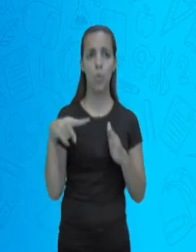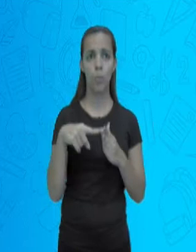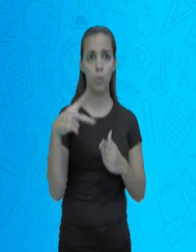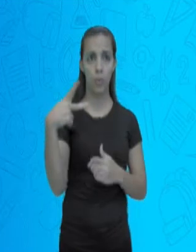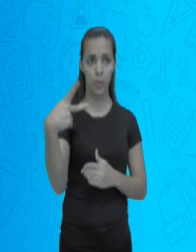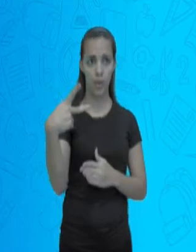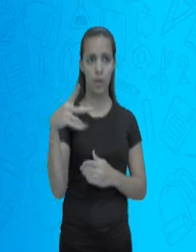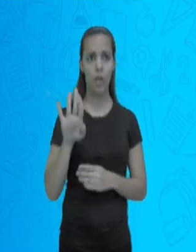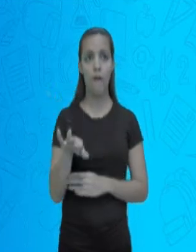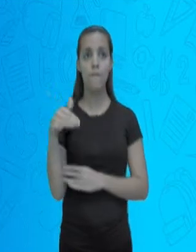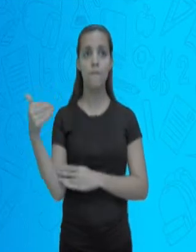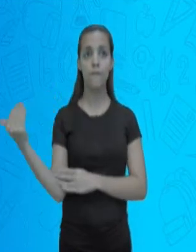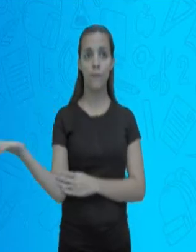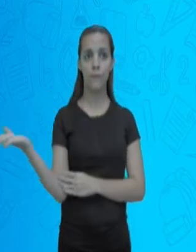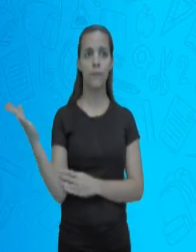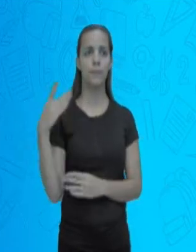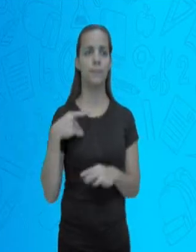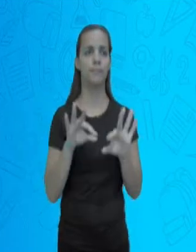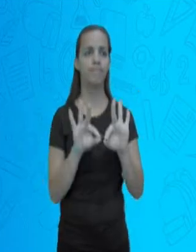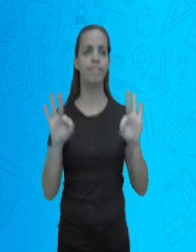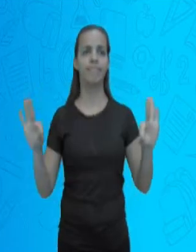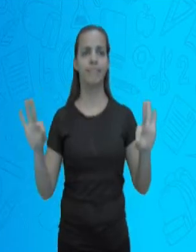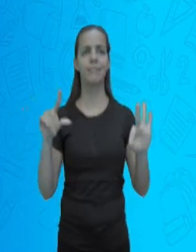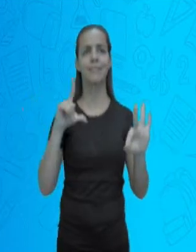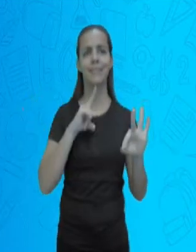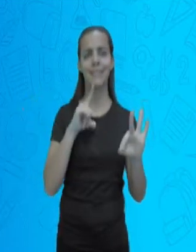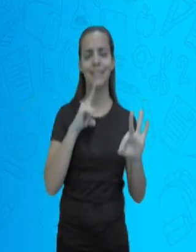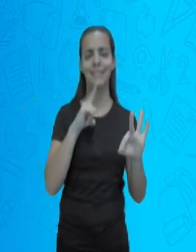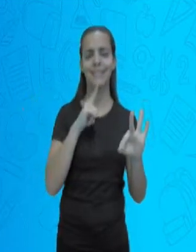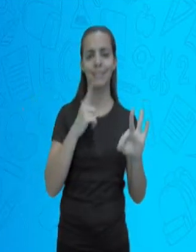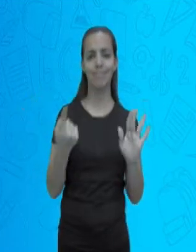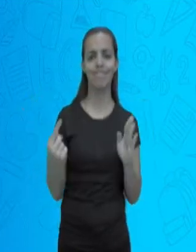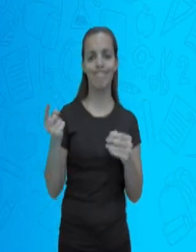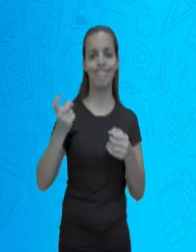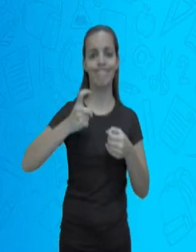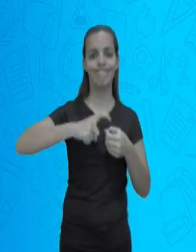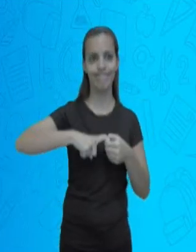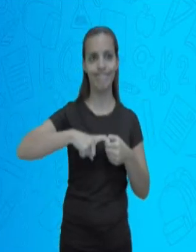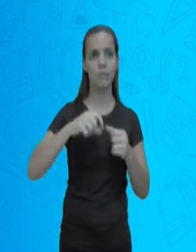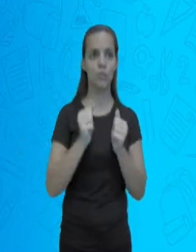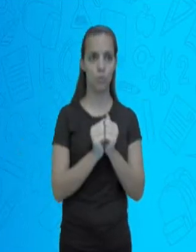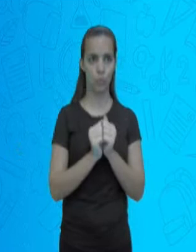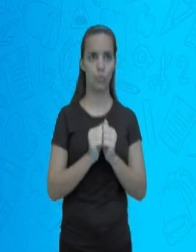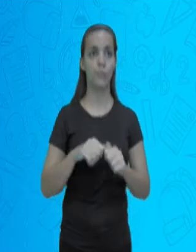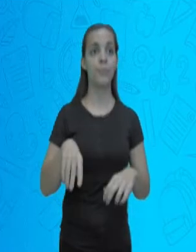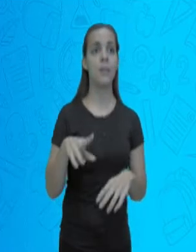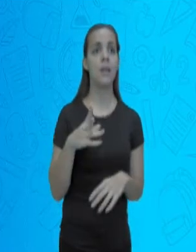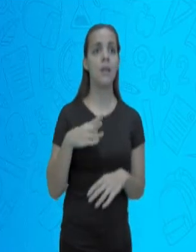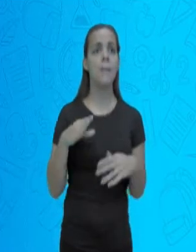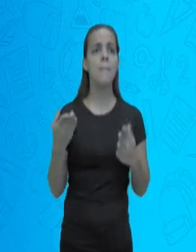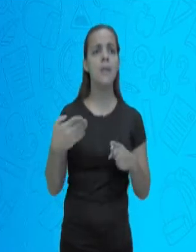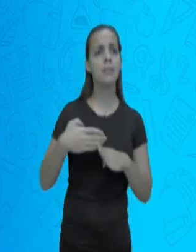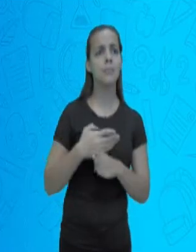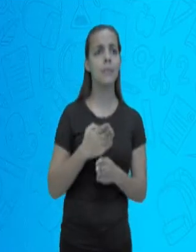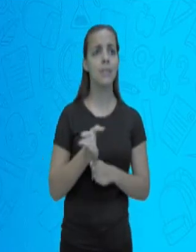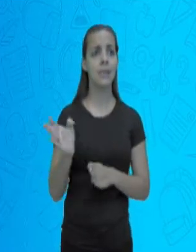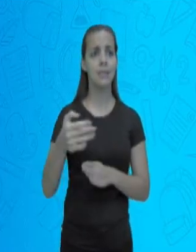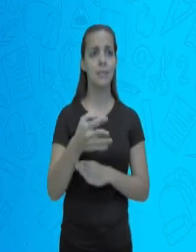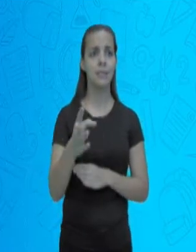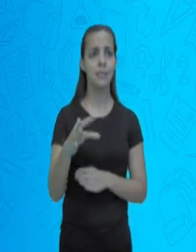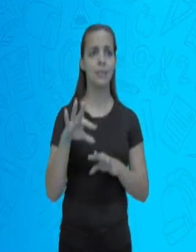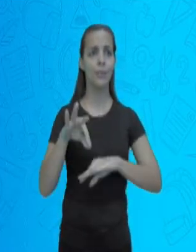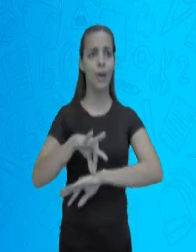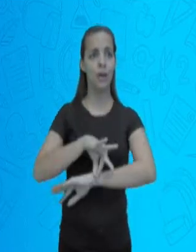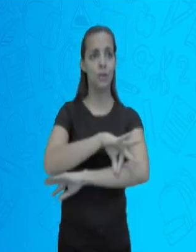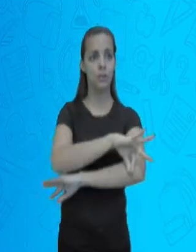P fora da reta ou que pertença a ela. Veja como traçar, usando régua e